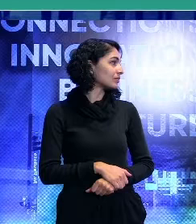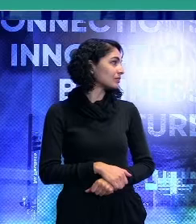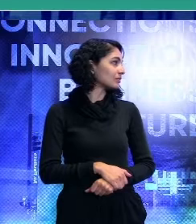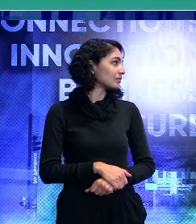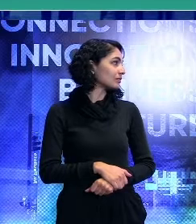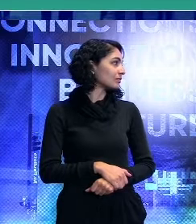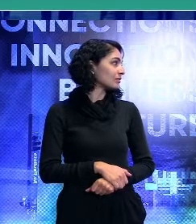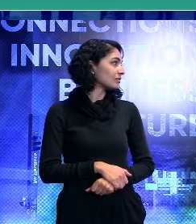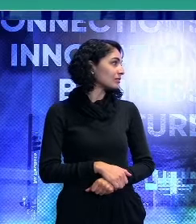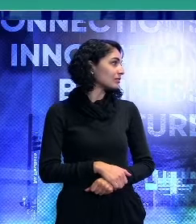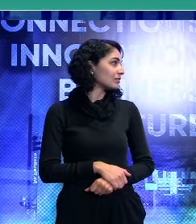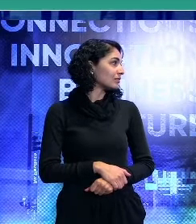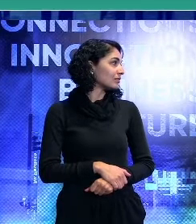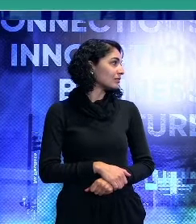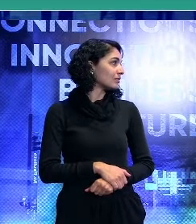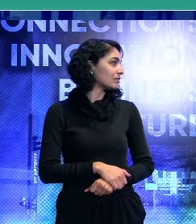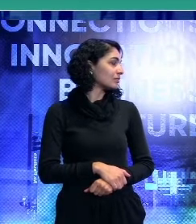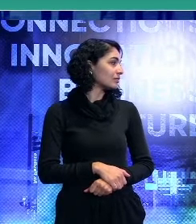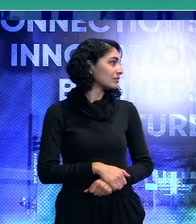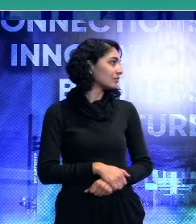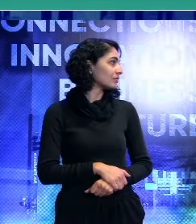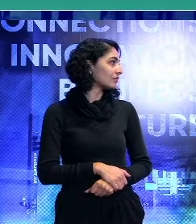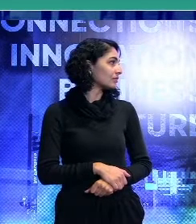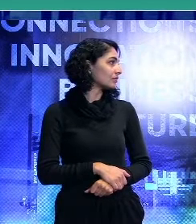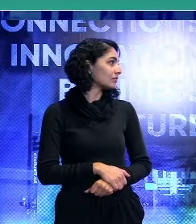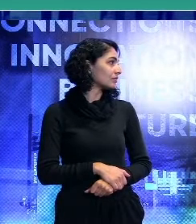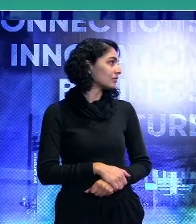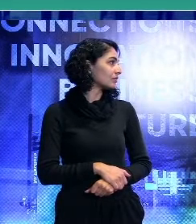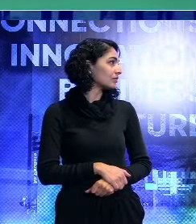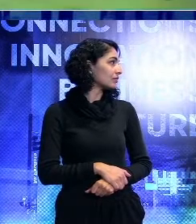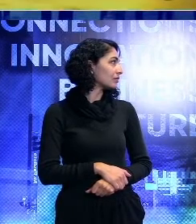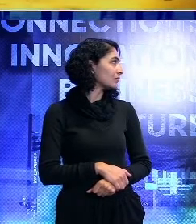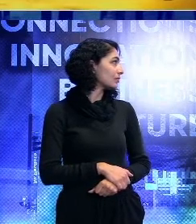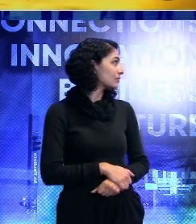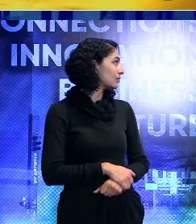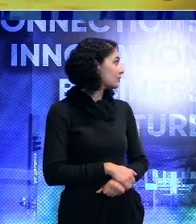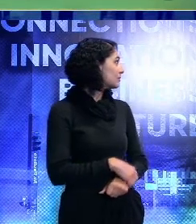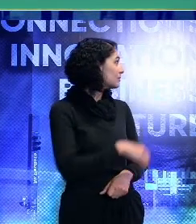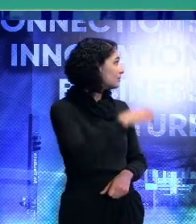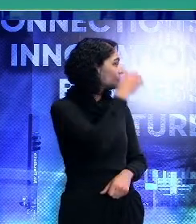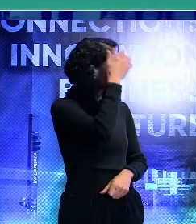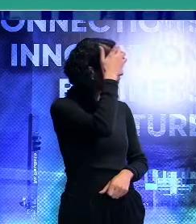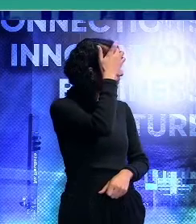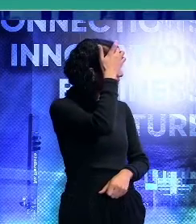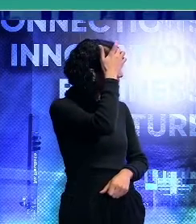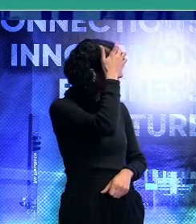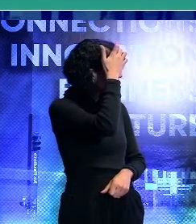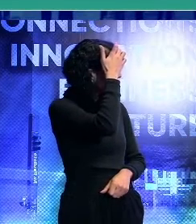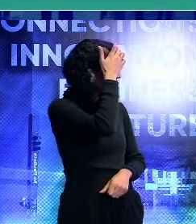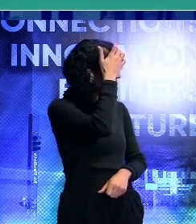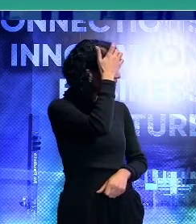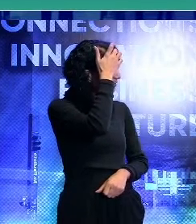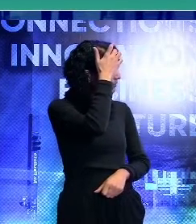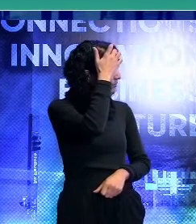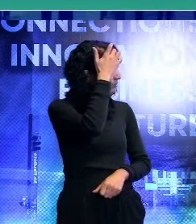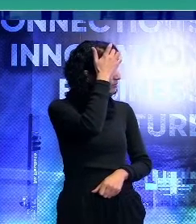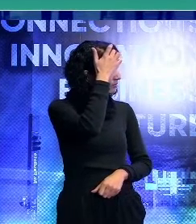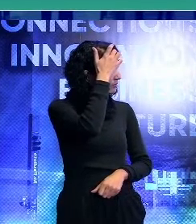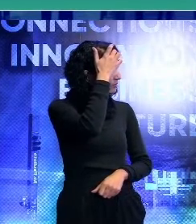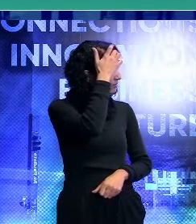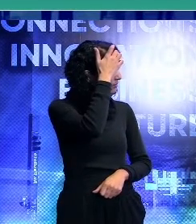Mas eu tô. Vou apertar com força agora. Rapaz, agora foi? Olha só, obrigado.